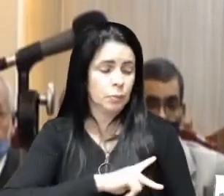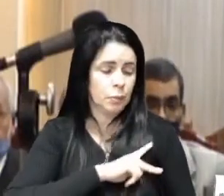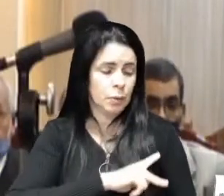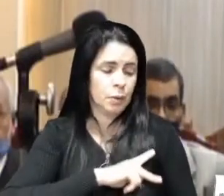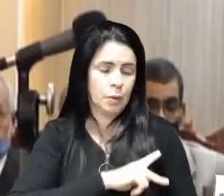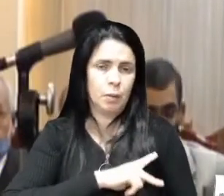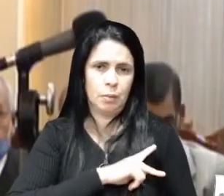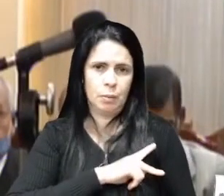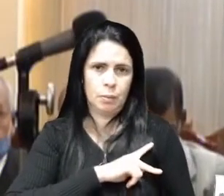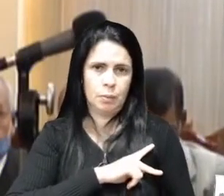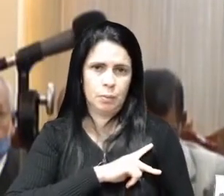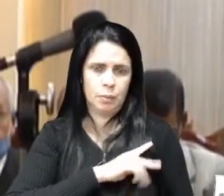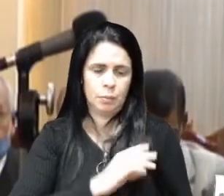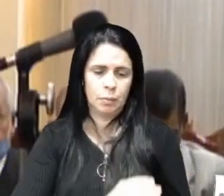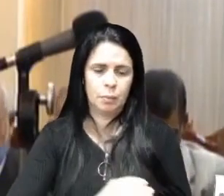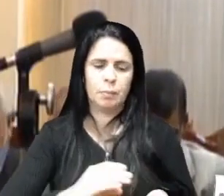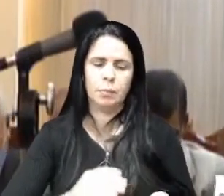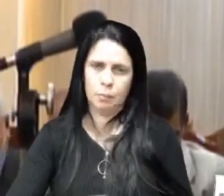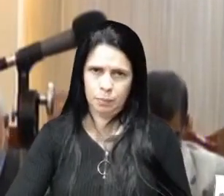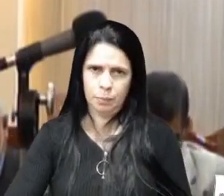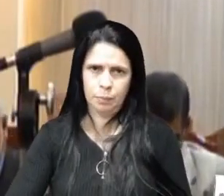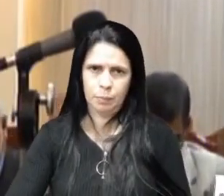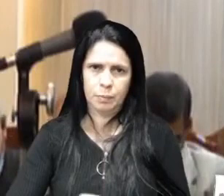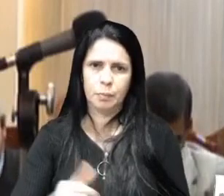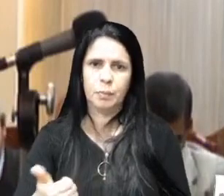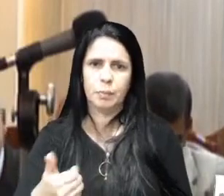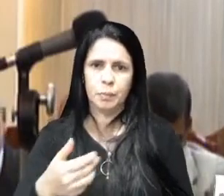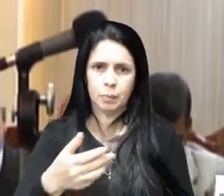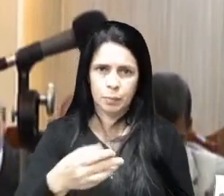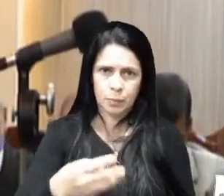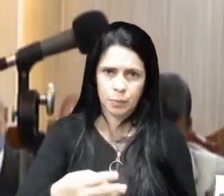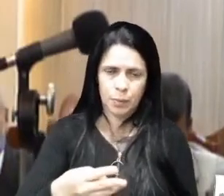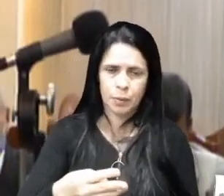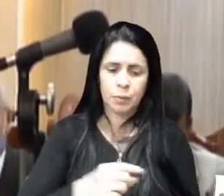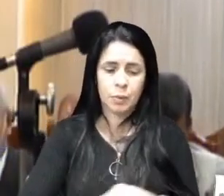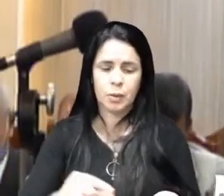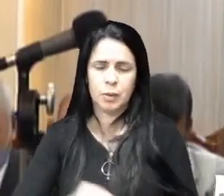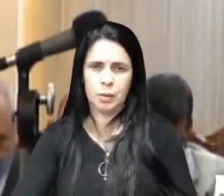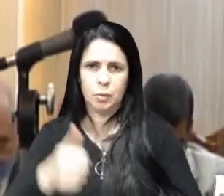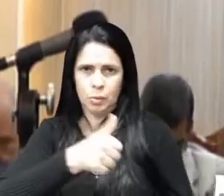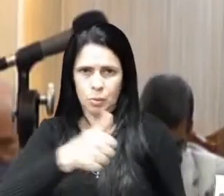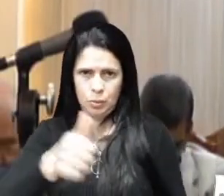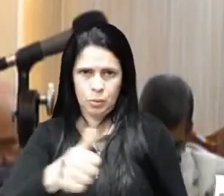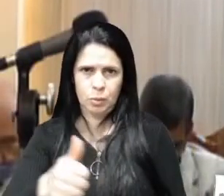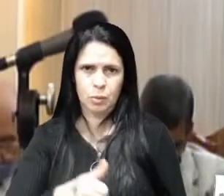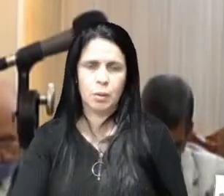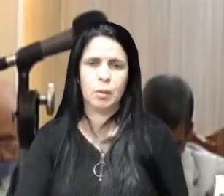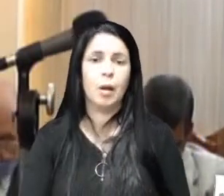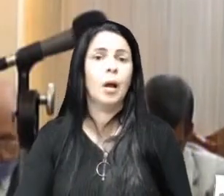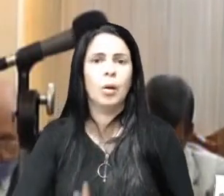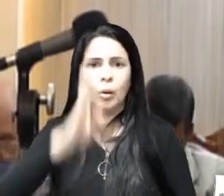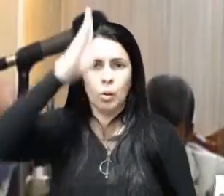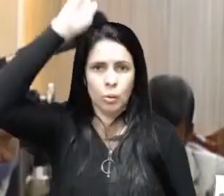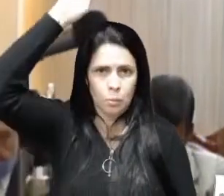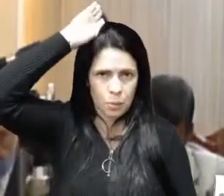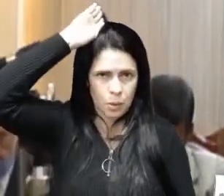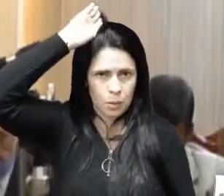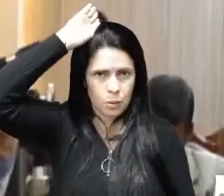acompanhasse, capítulo 13, versículo 11. Olha o que o apóstolo vai nos dizer. Romanos 13 e